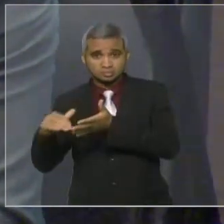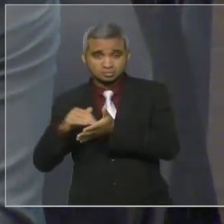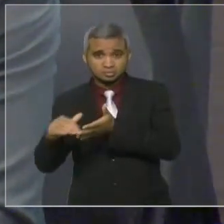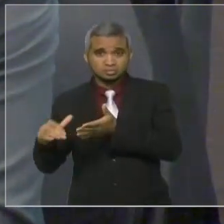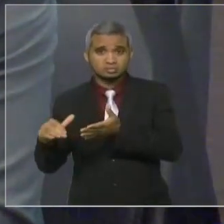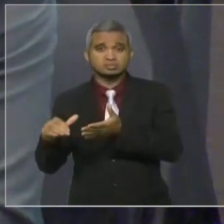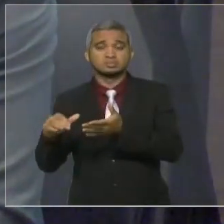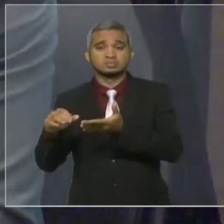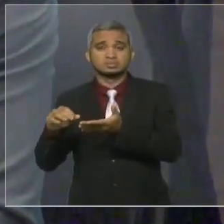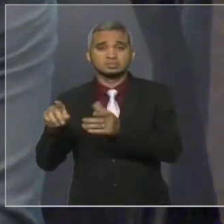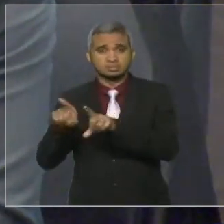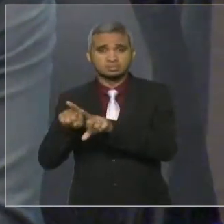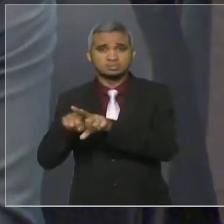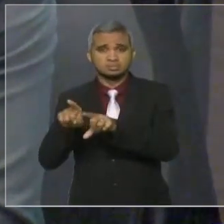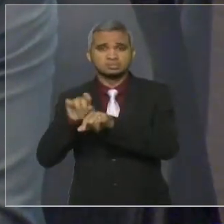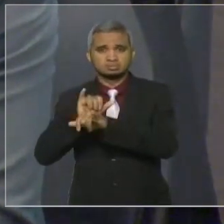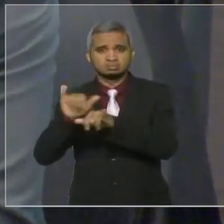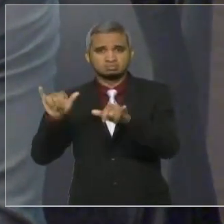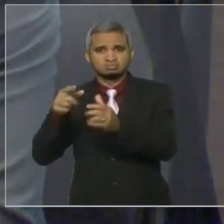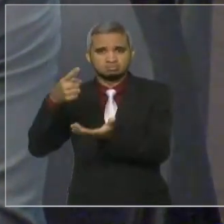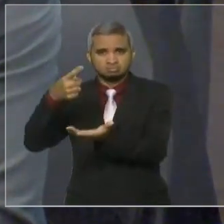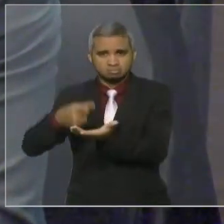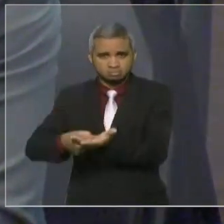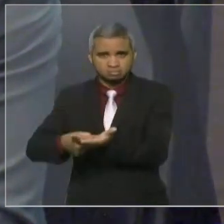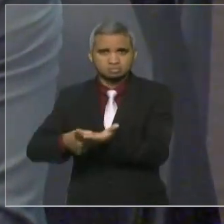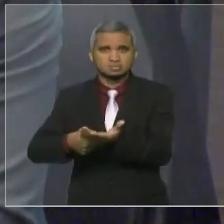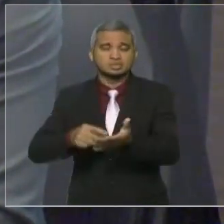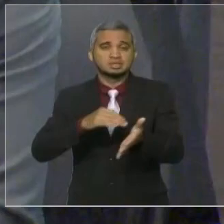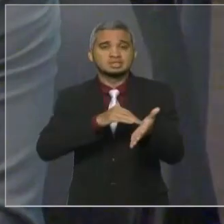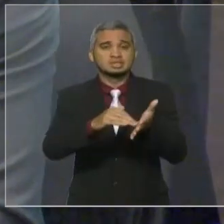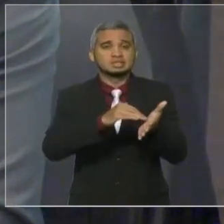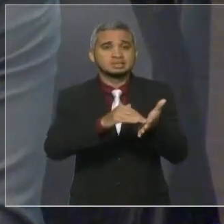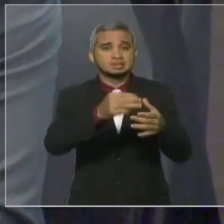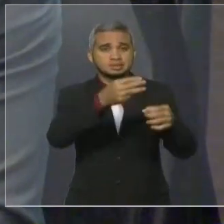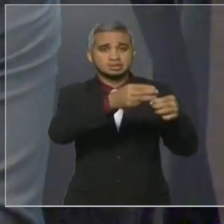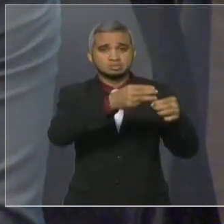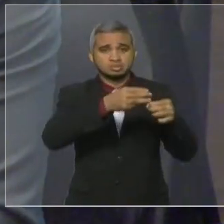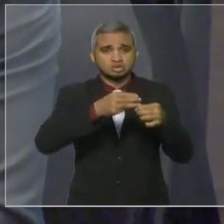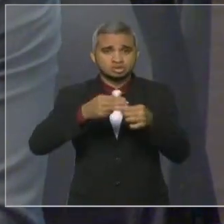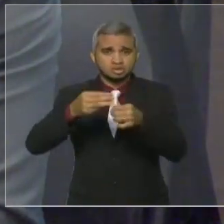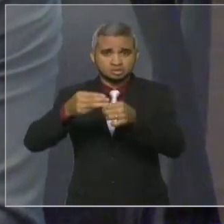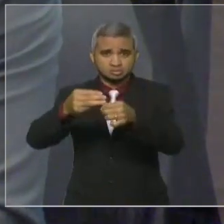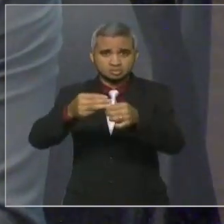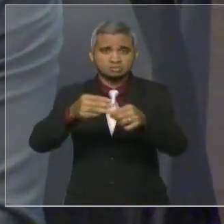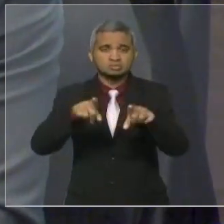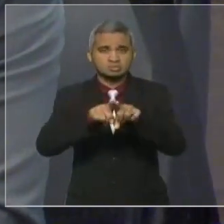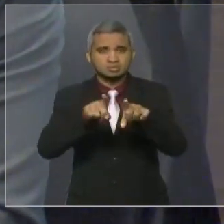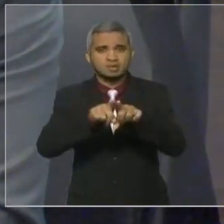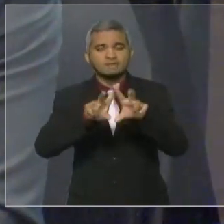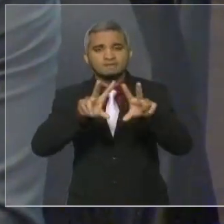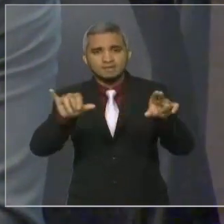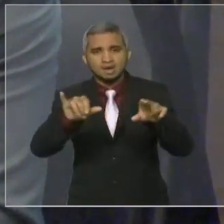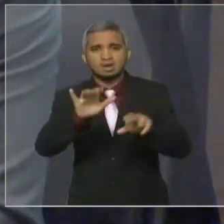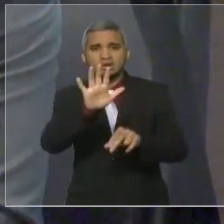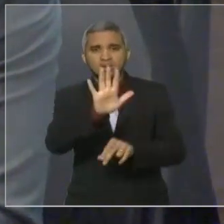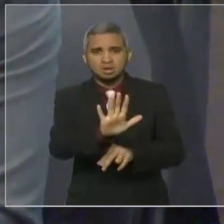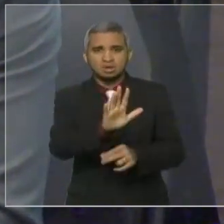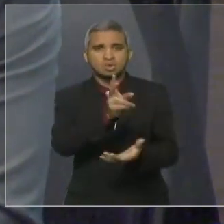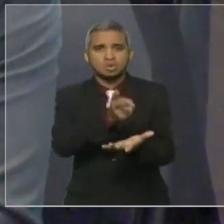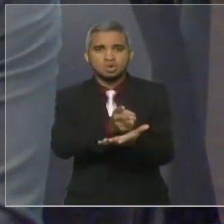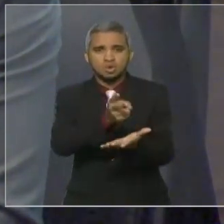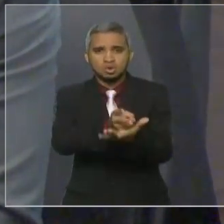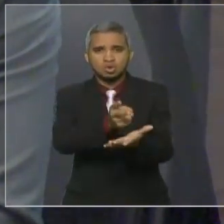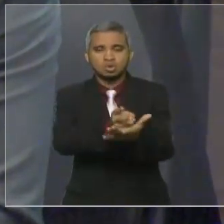bem recebida também pelos secretários municipais presentes, que a manutenção da ortopedia no período